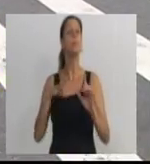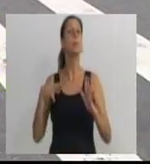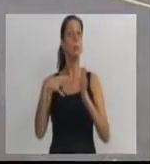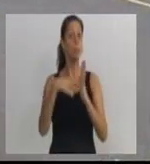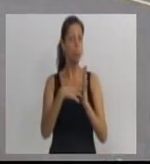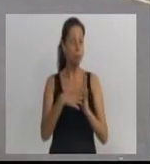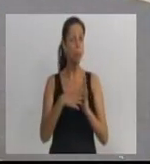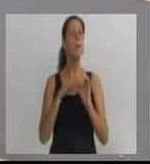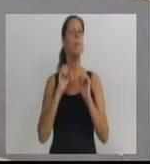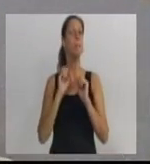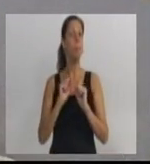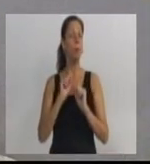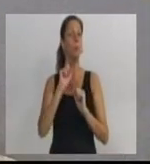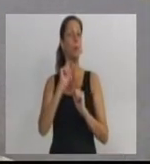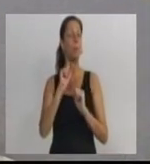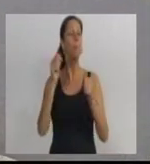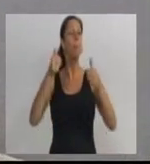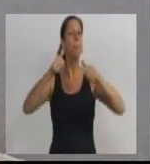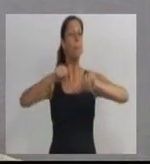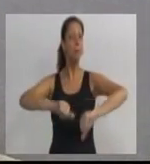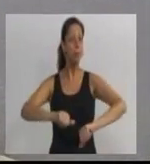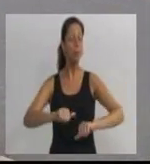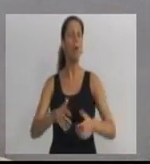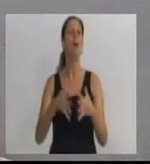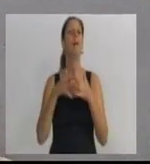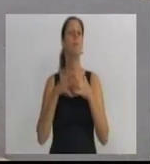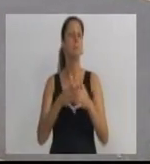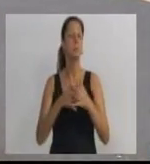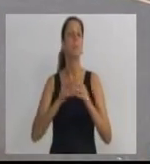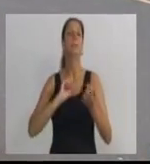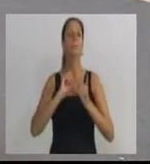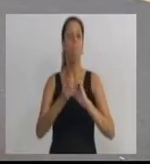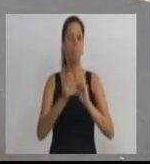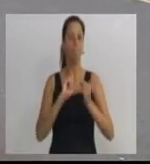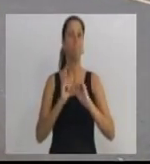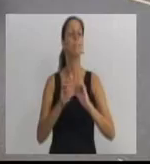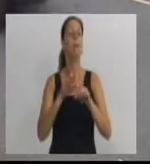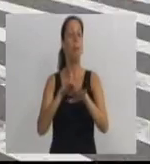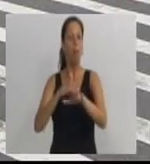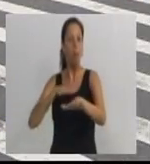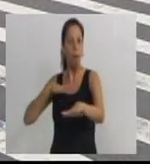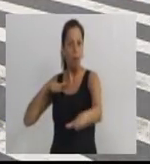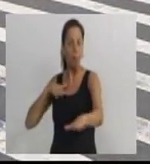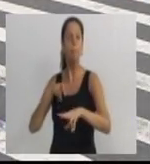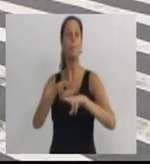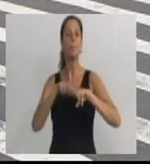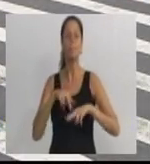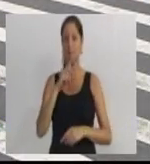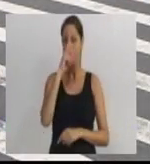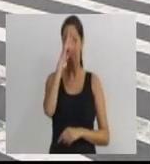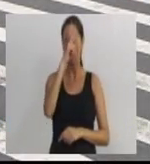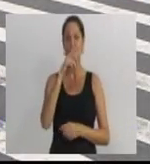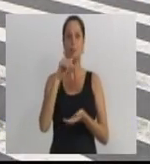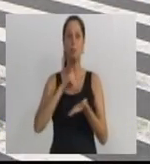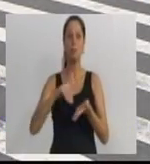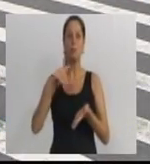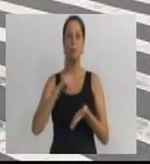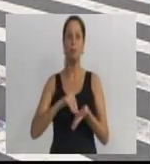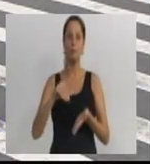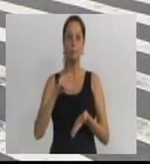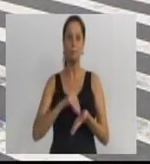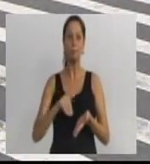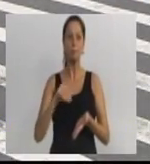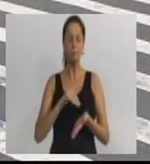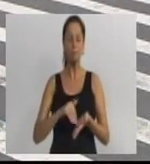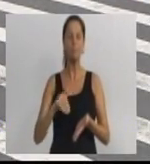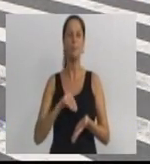ajuda a dificultar o trânsito da BR. Ele ajuda a congestionar o trânsito. Então, a minha ideia é que a Secretaria... Ali, ó. Ali está o desenho que eu